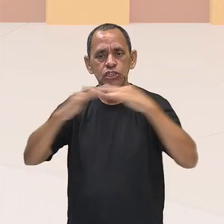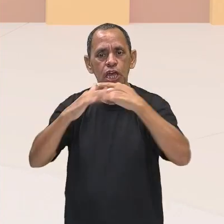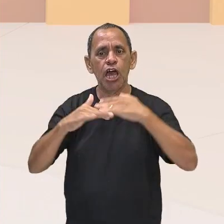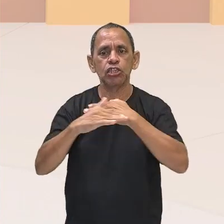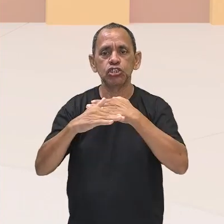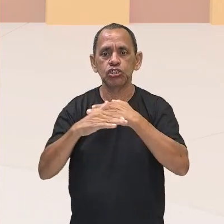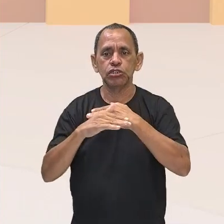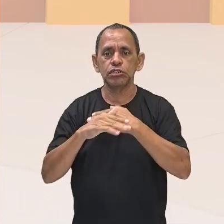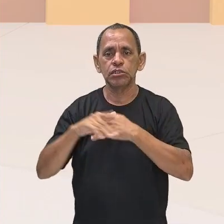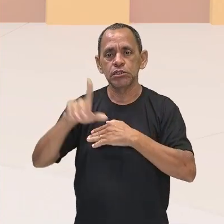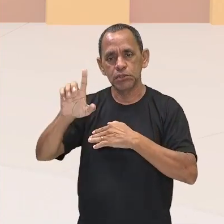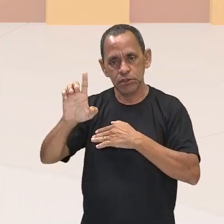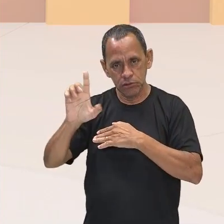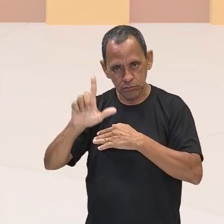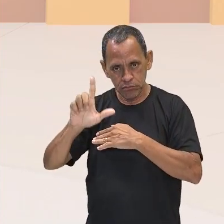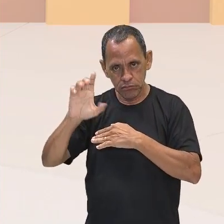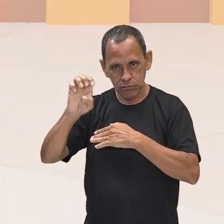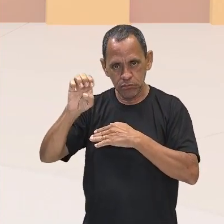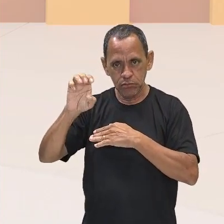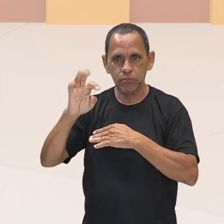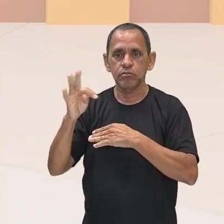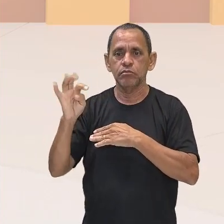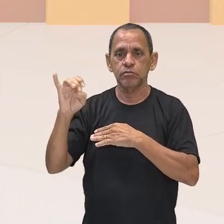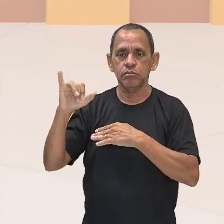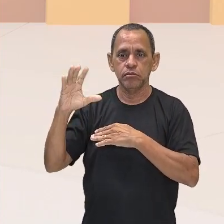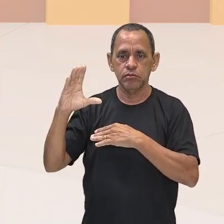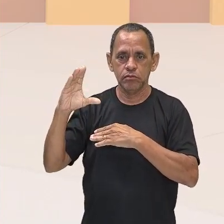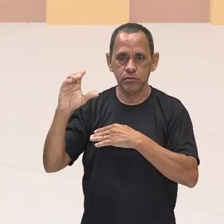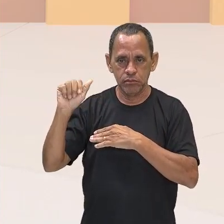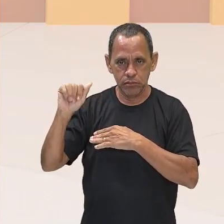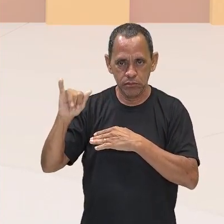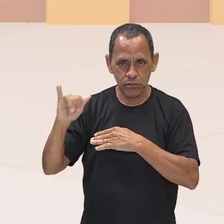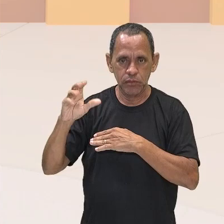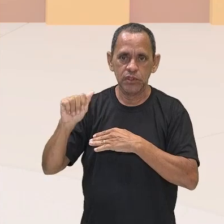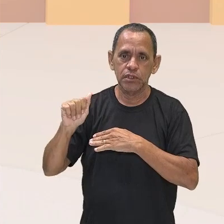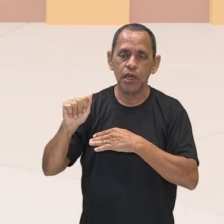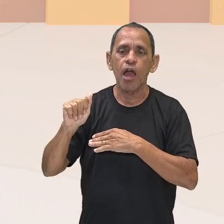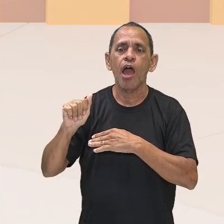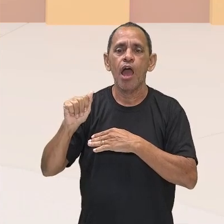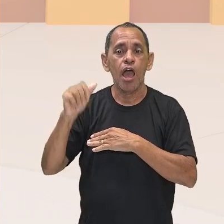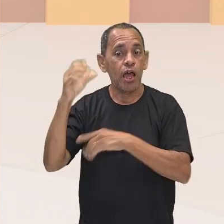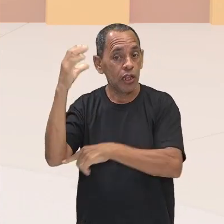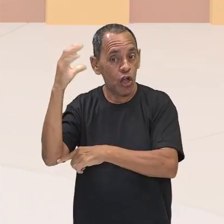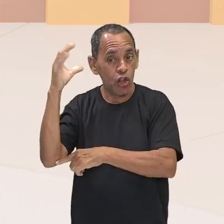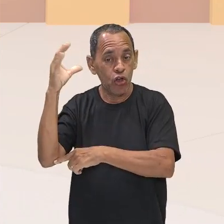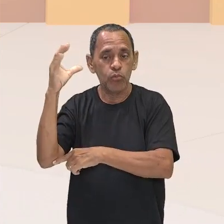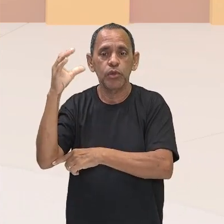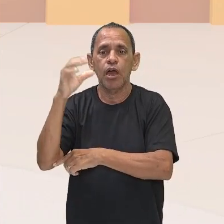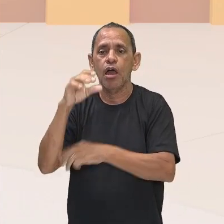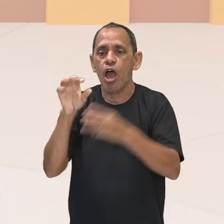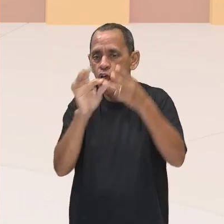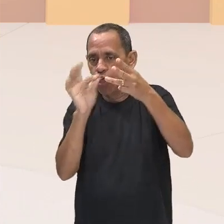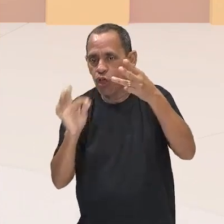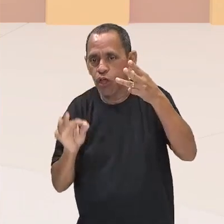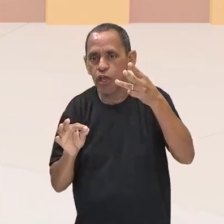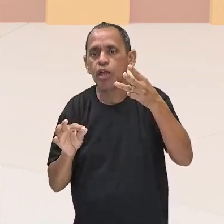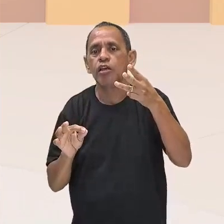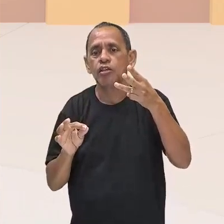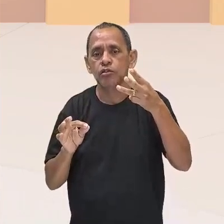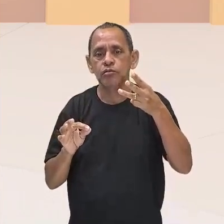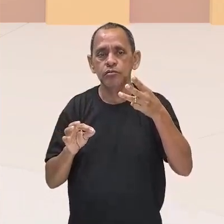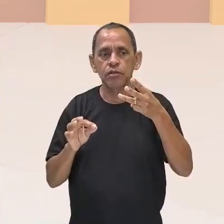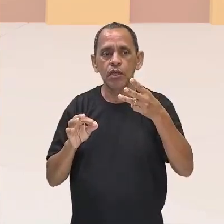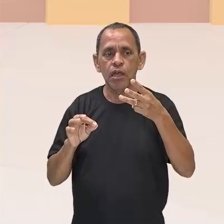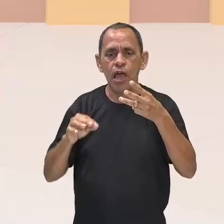Letícia, na Colômbia. E do outro lado, eu vou ter aí, atravessando o rio, eu vou ter as terras peruanas. E aí a gente